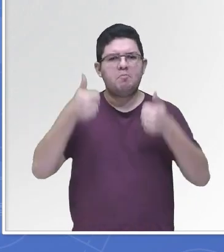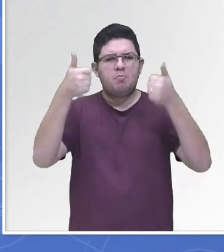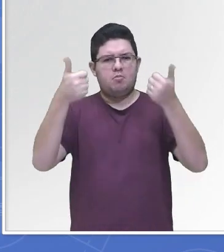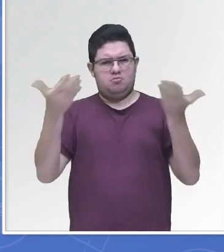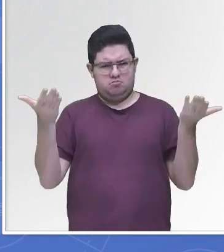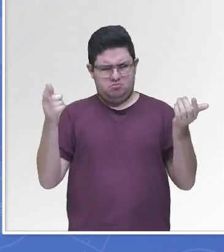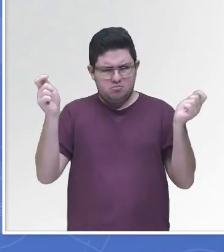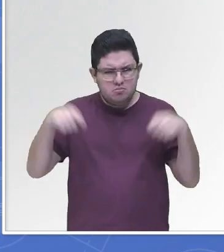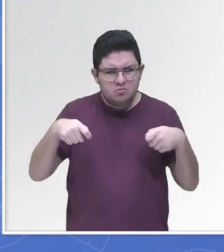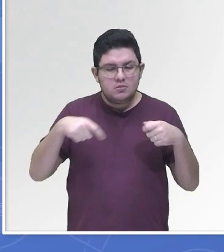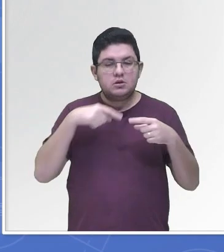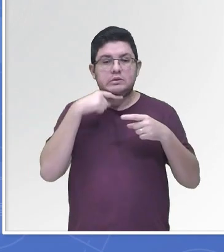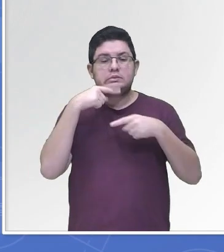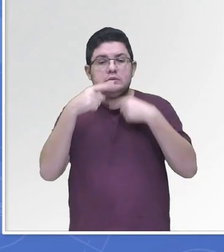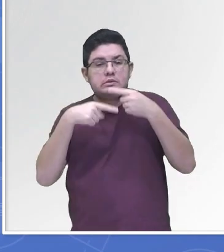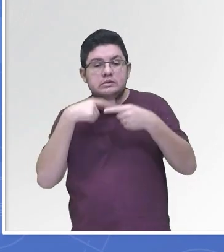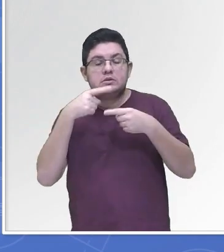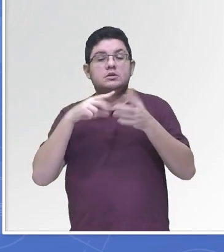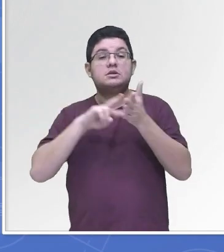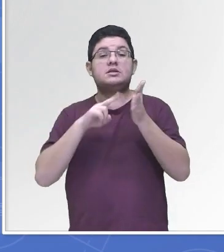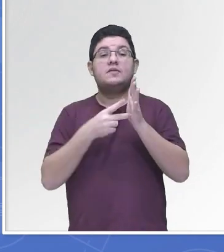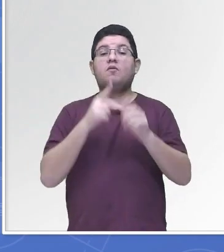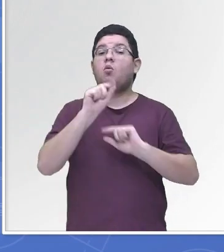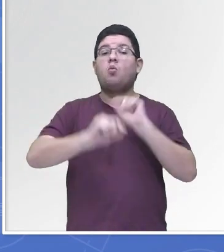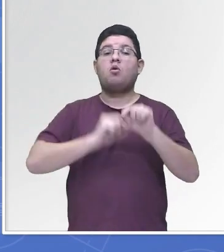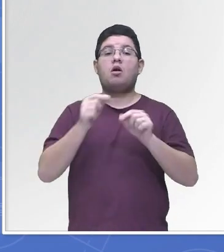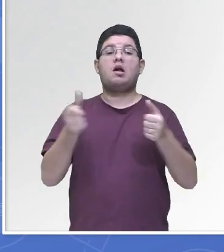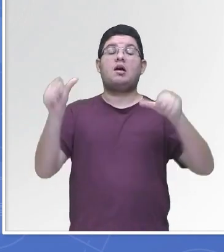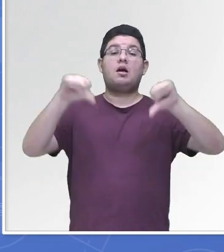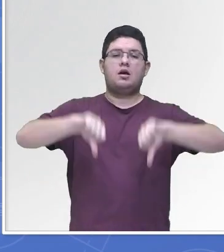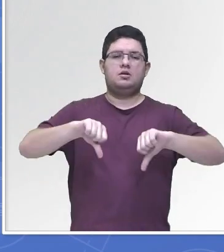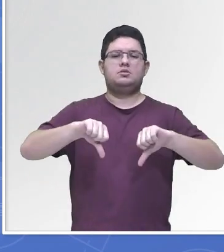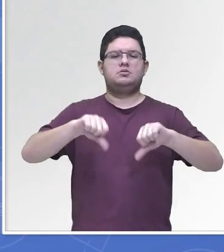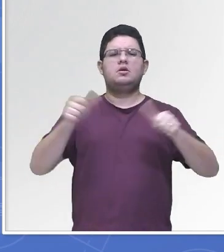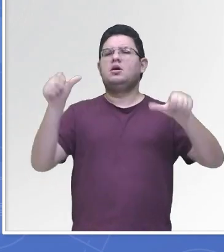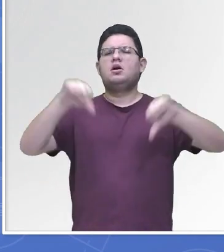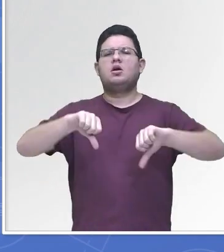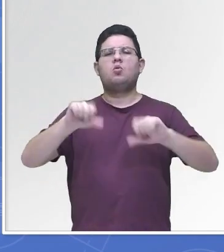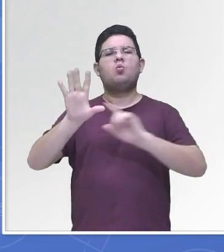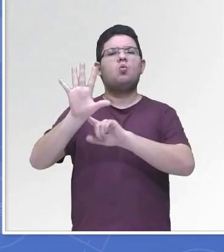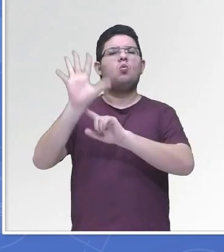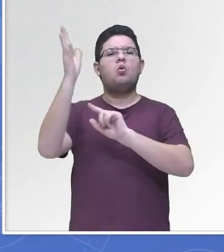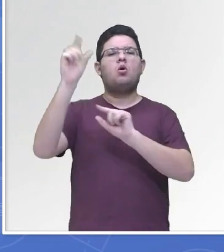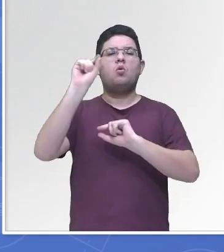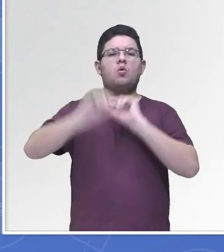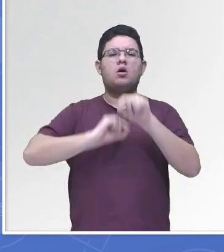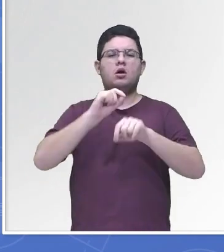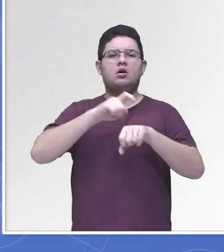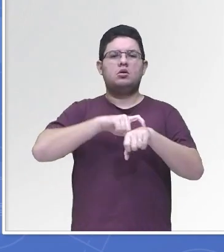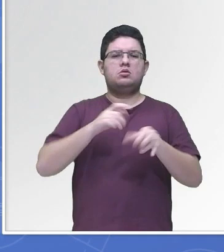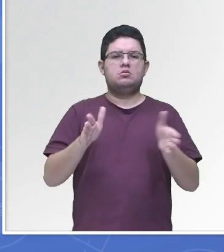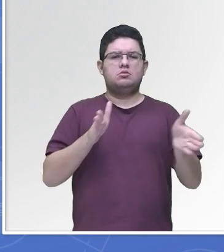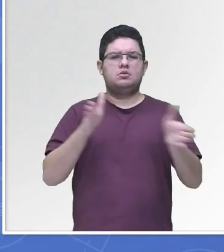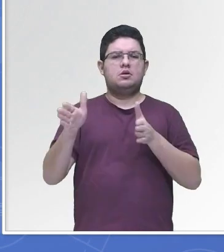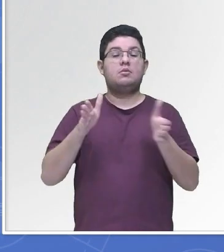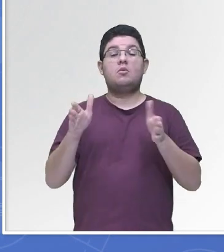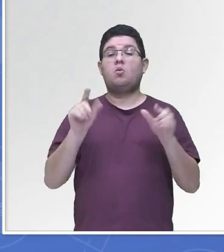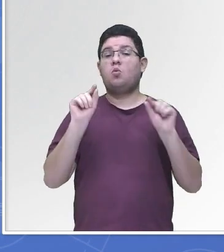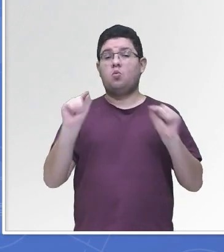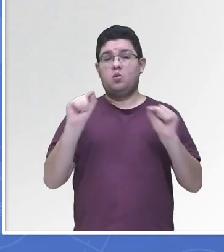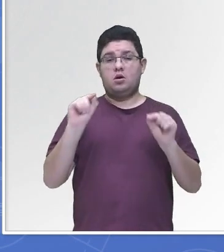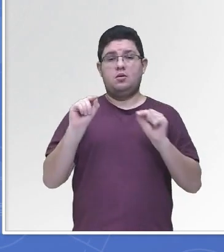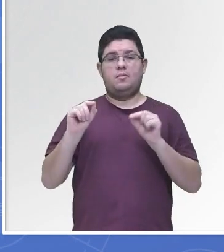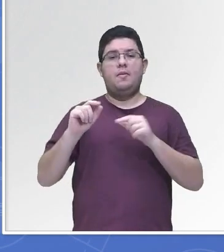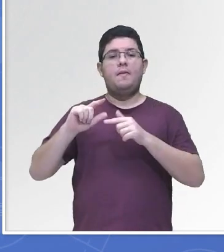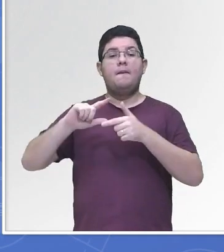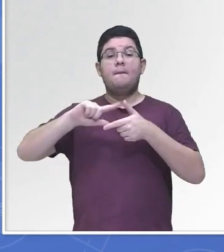a surgir aí durante o período da Idade Moderna. A razão era capaz, chegamos no iluminismo, no